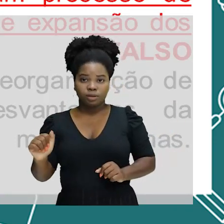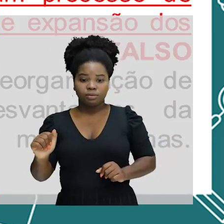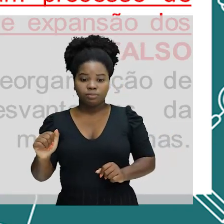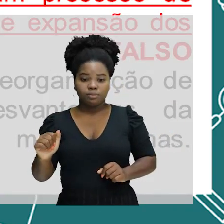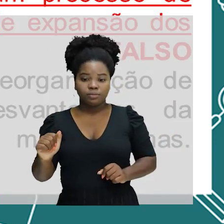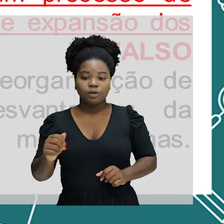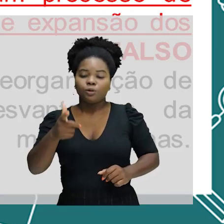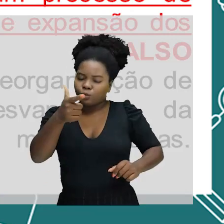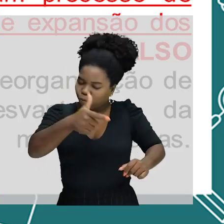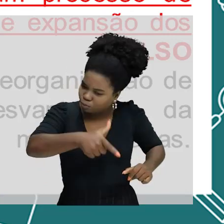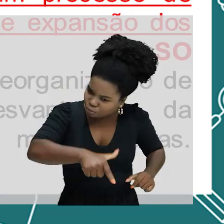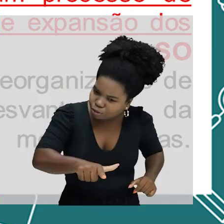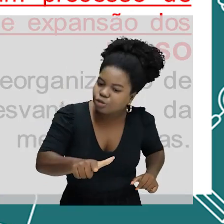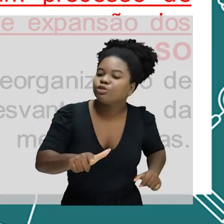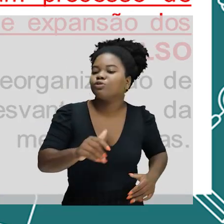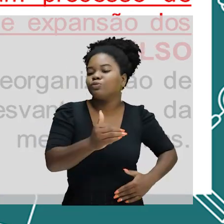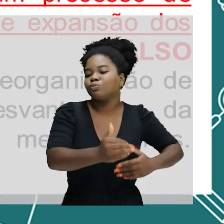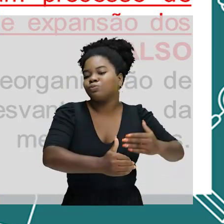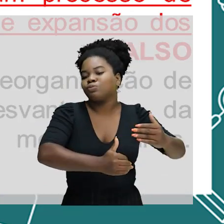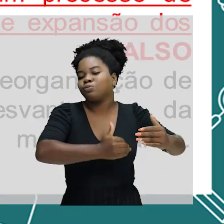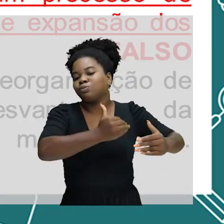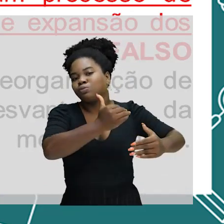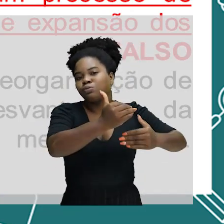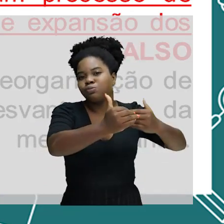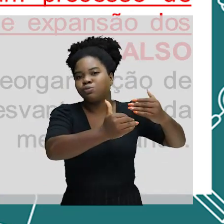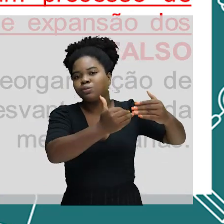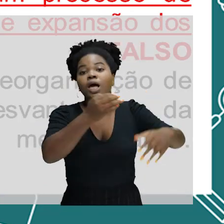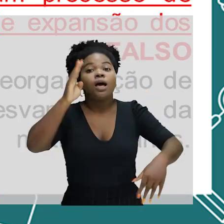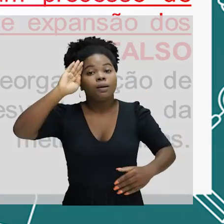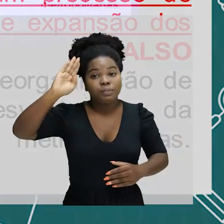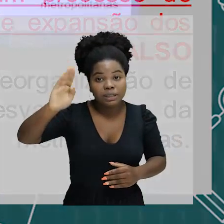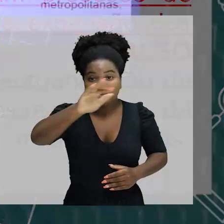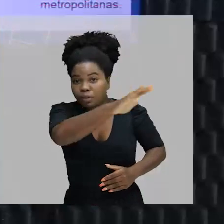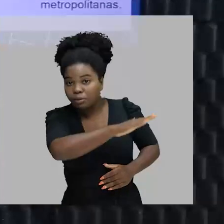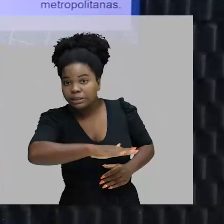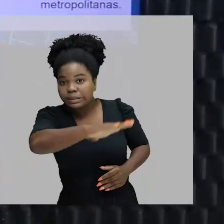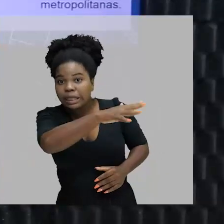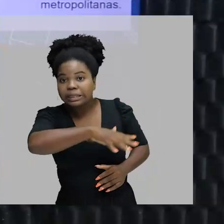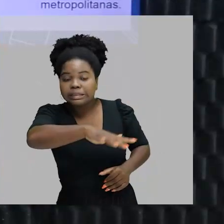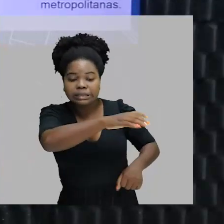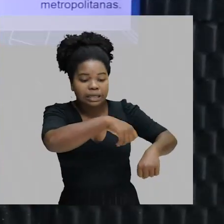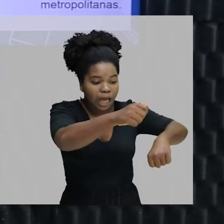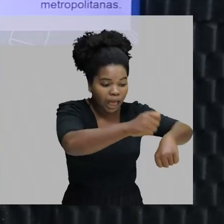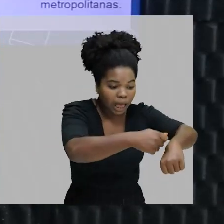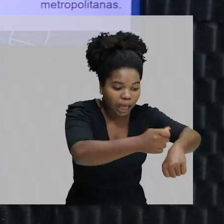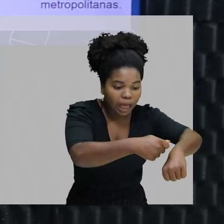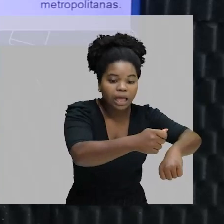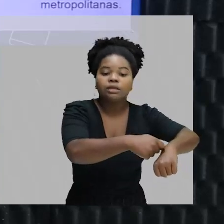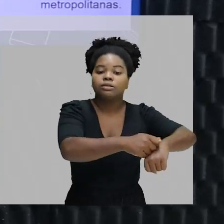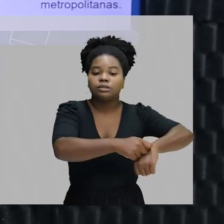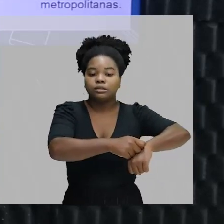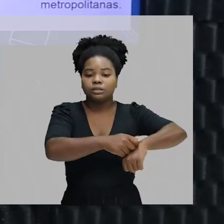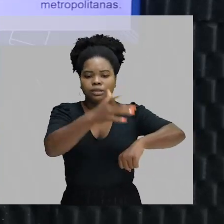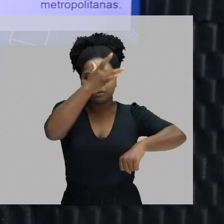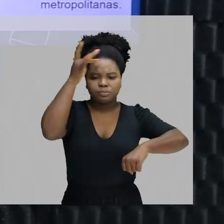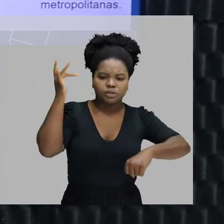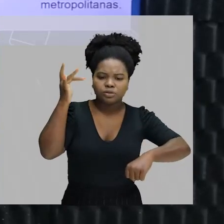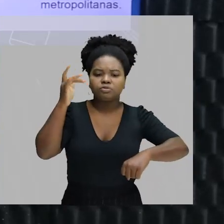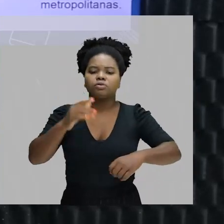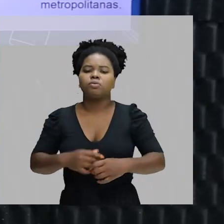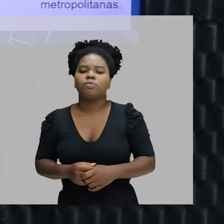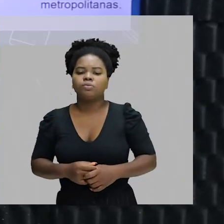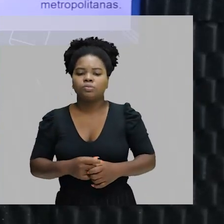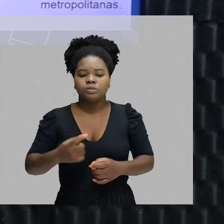aumentar, principalmente nestas áreas, né, nessas áreas mais periféricas, onde as pessoas vão ali, que vão migrar, vão